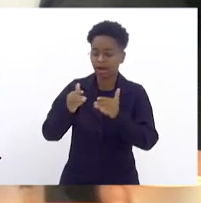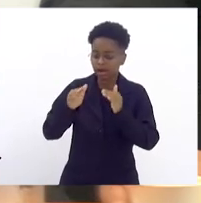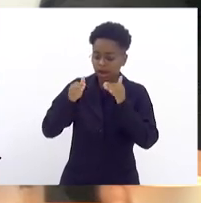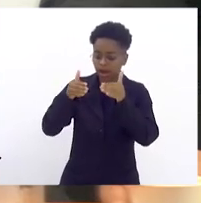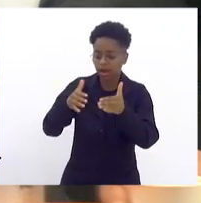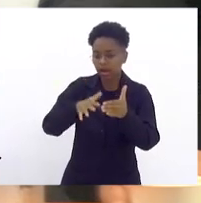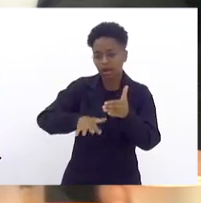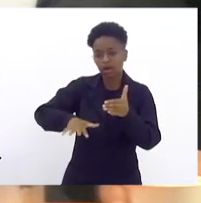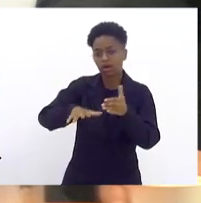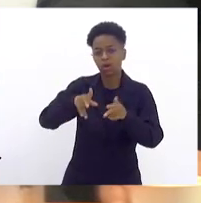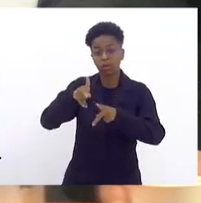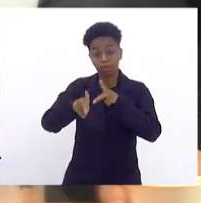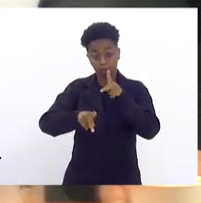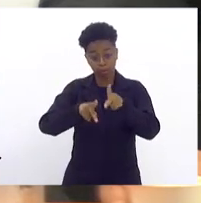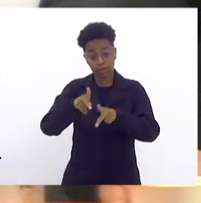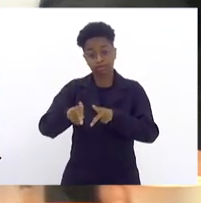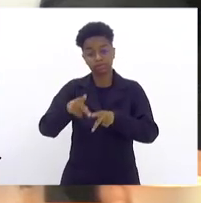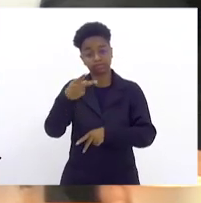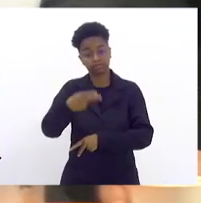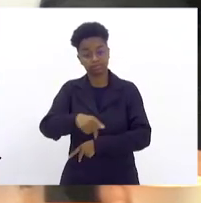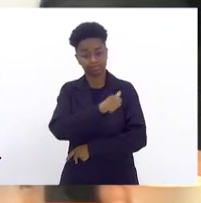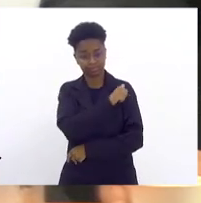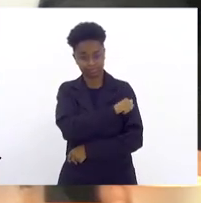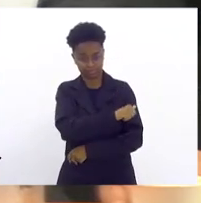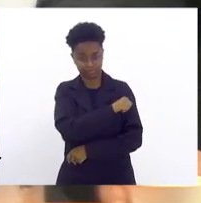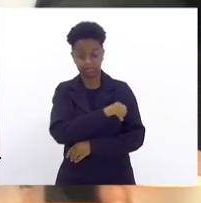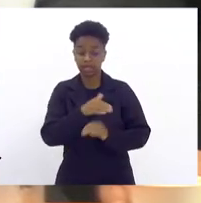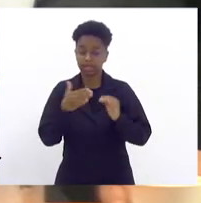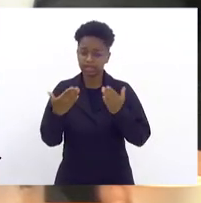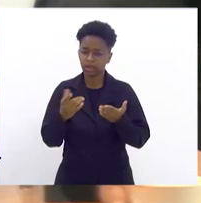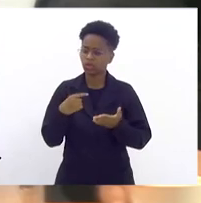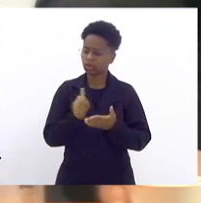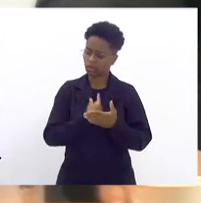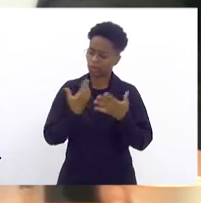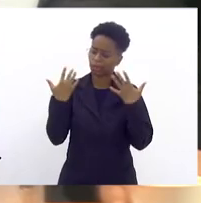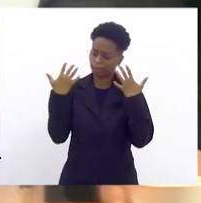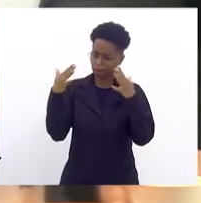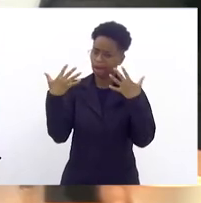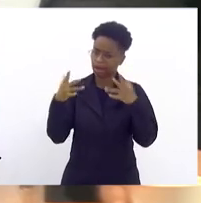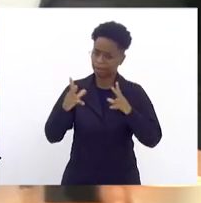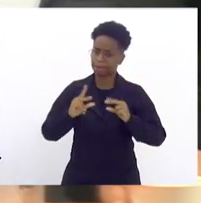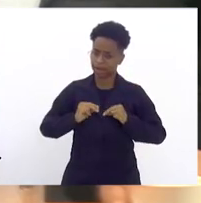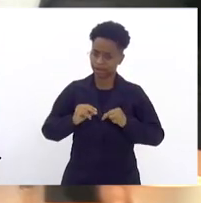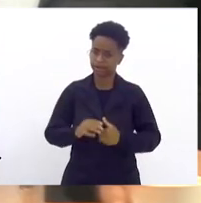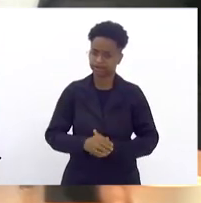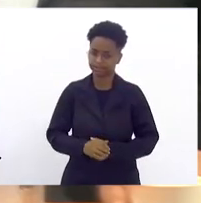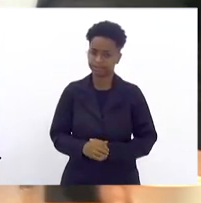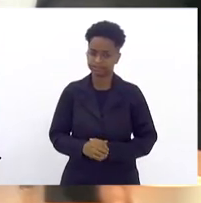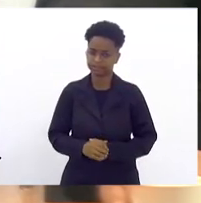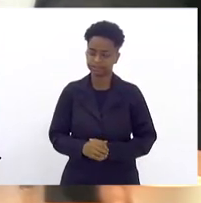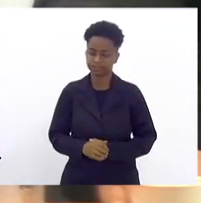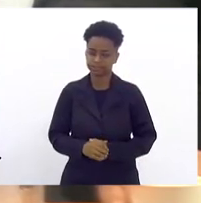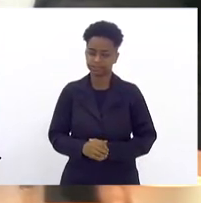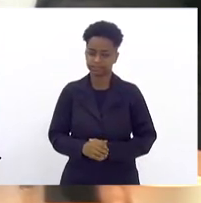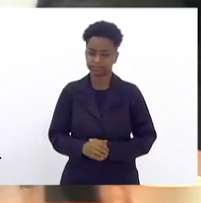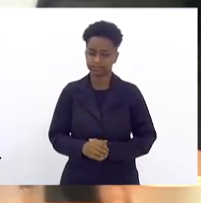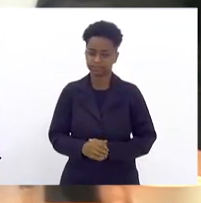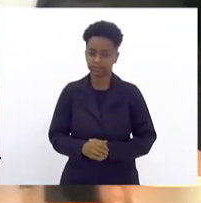da população do nosso Estado então estamos de parabéns me permita não